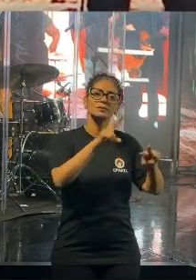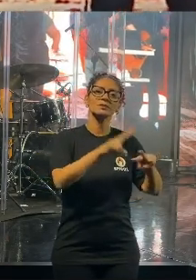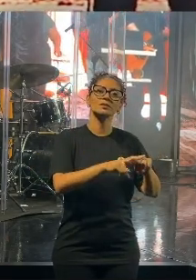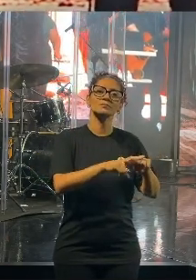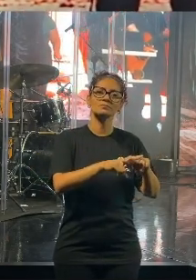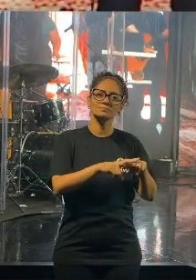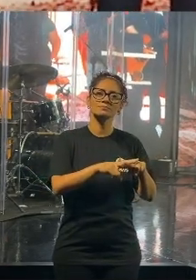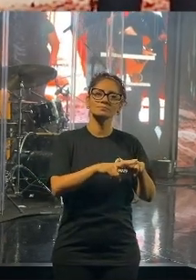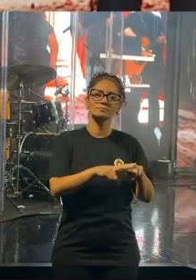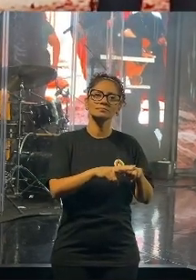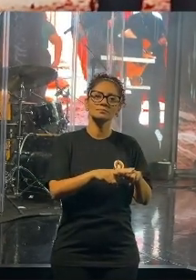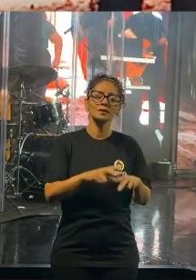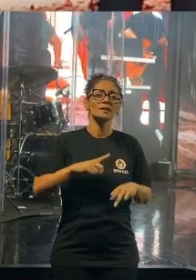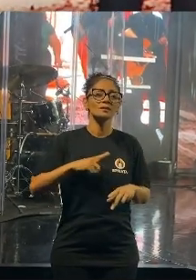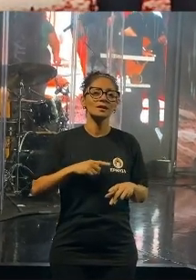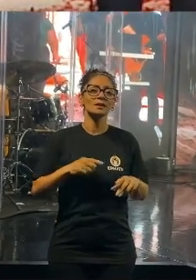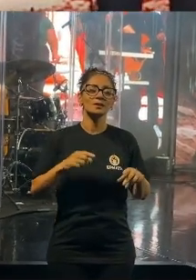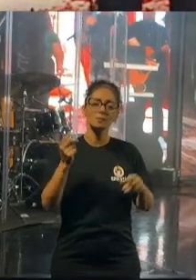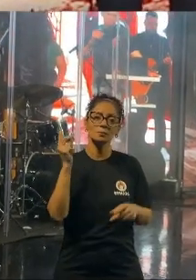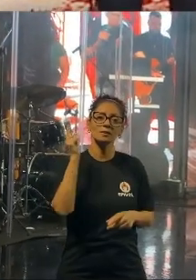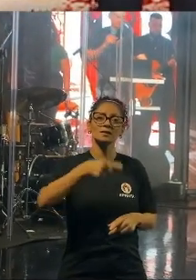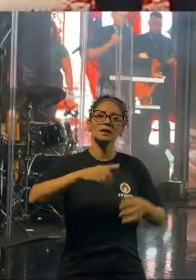agora tem que mandar te soltar.